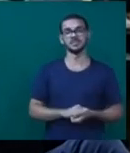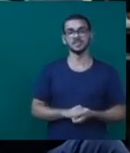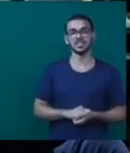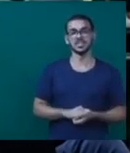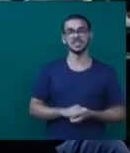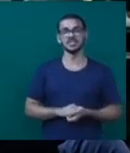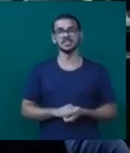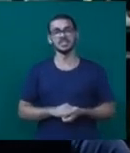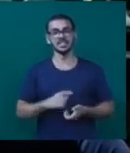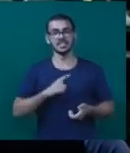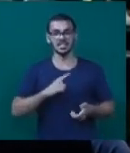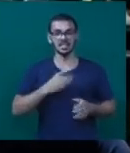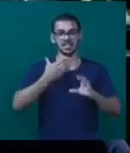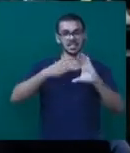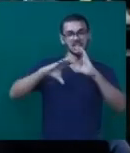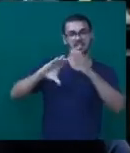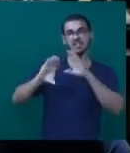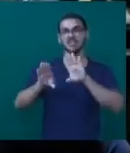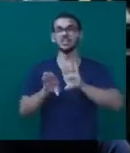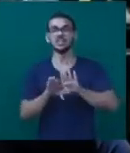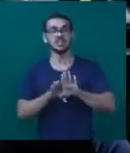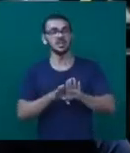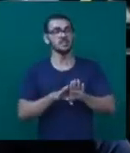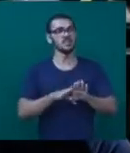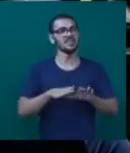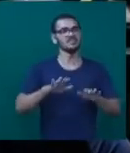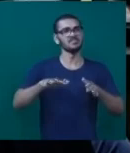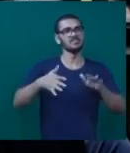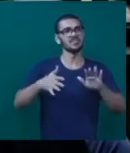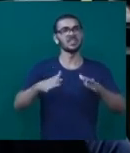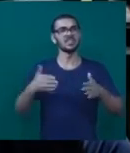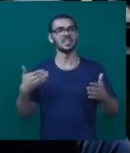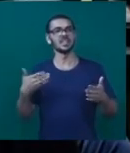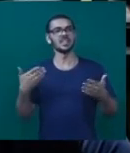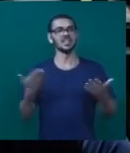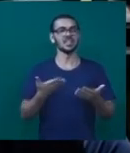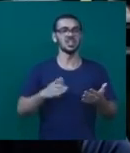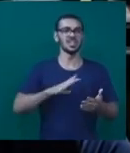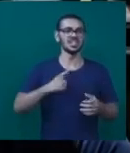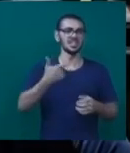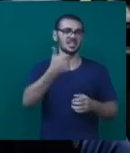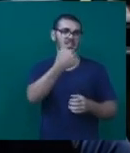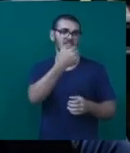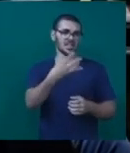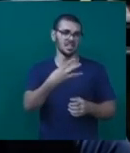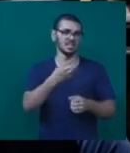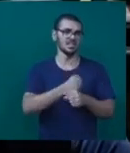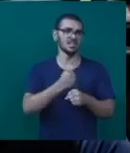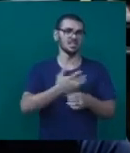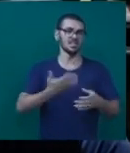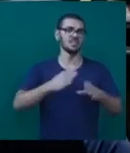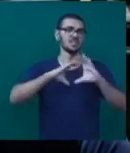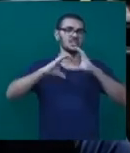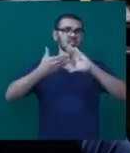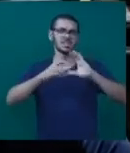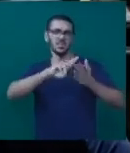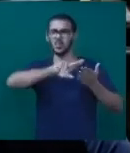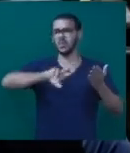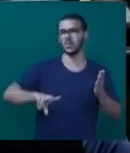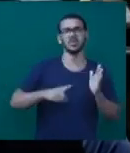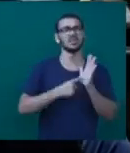né? E ali eu atuei como coralista atuo até hoje durante 13 anos. Fiz inúmeras